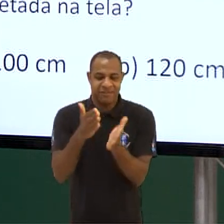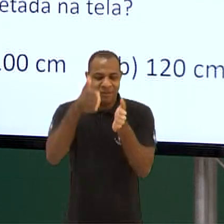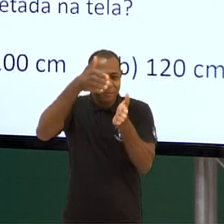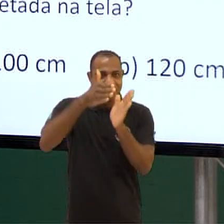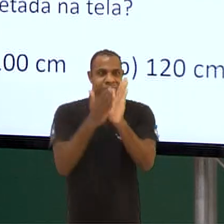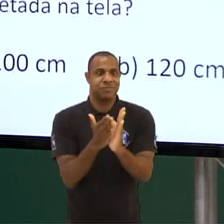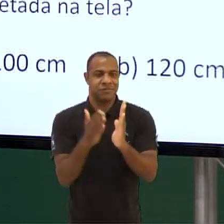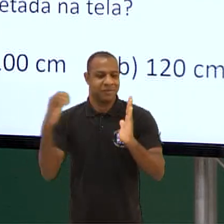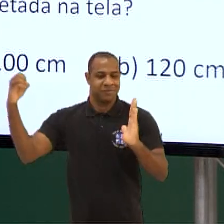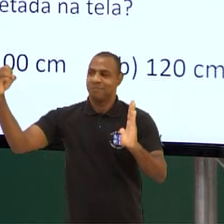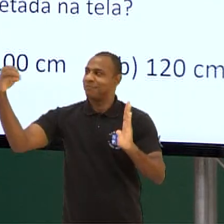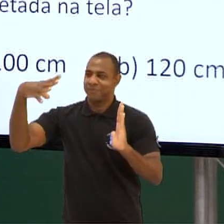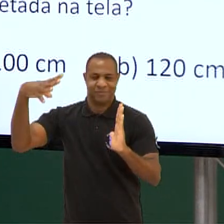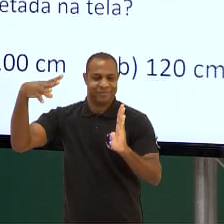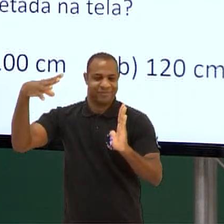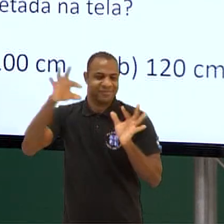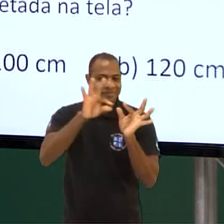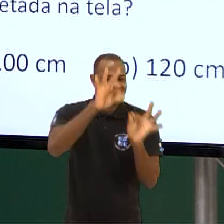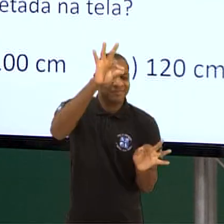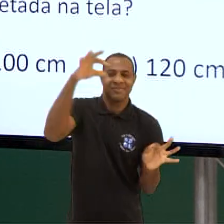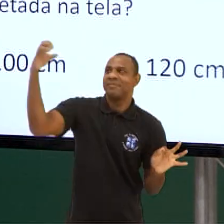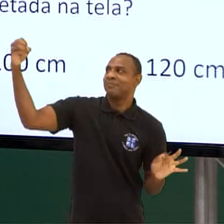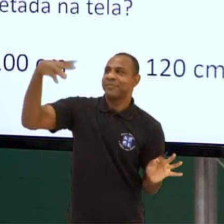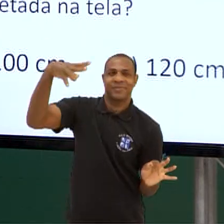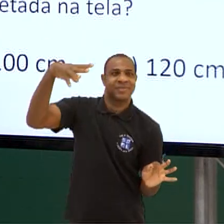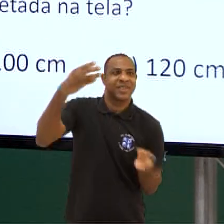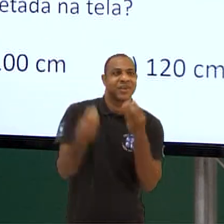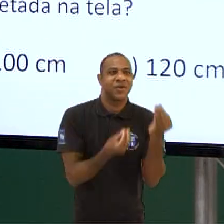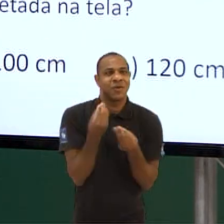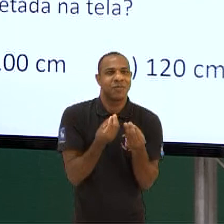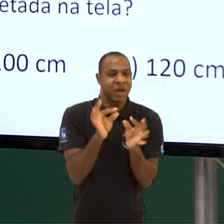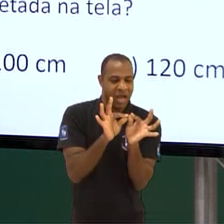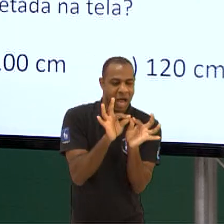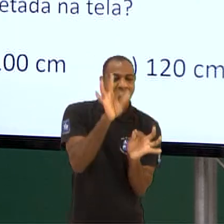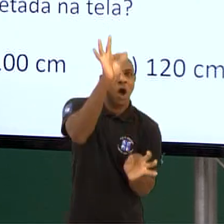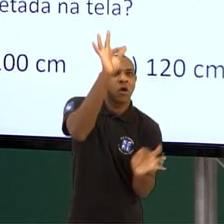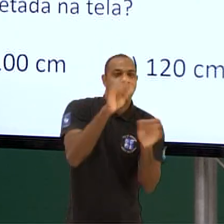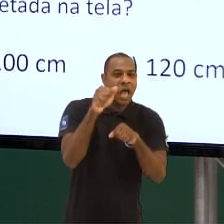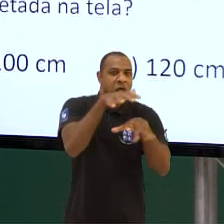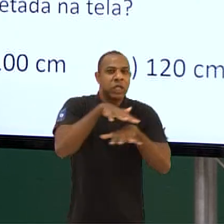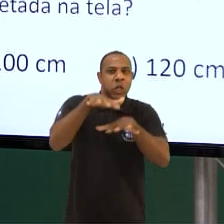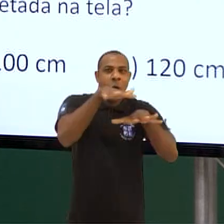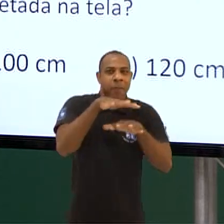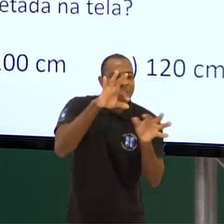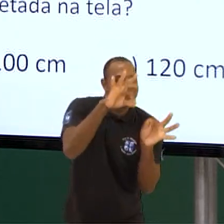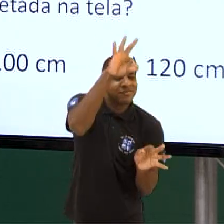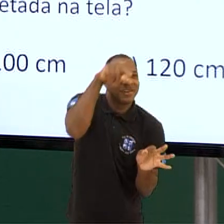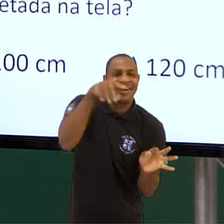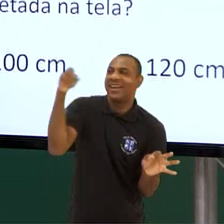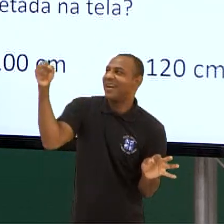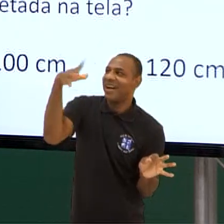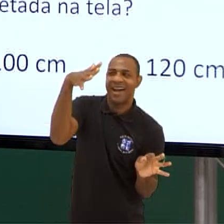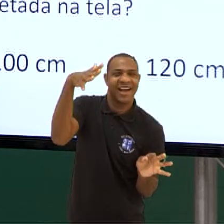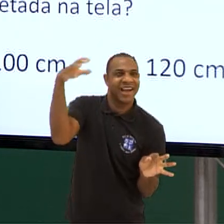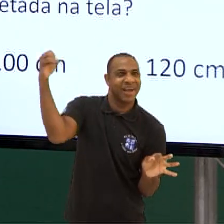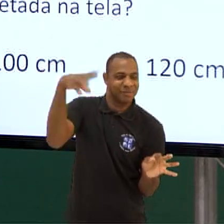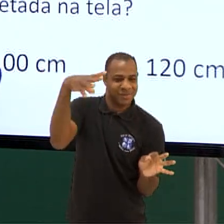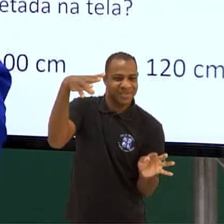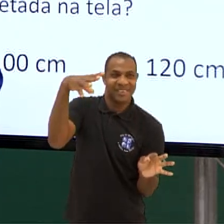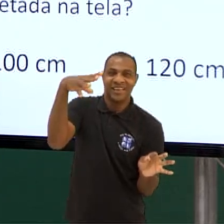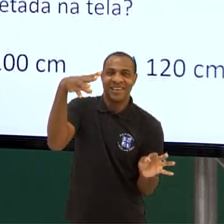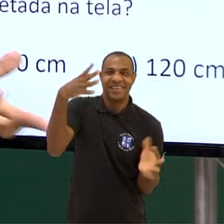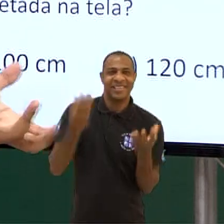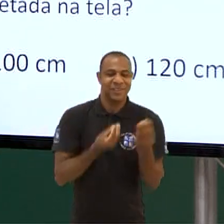uma sombra, tenta fazer algum bichinho daquele projetado, né? Então, a sombra dele na frente da luz projeta alguma